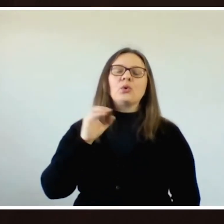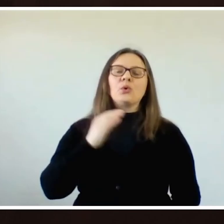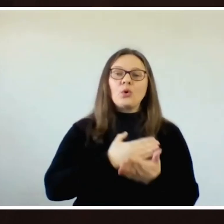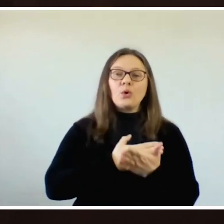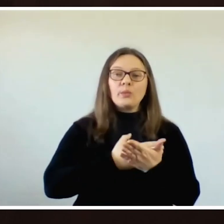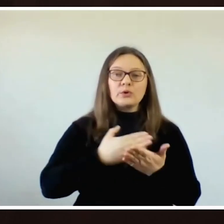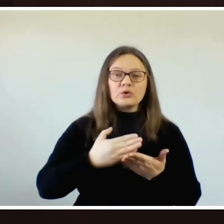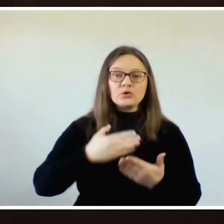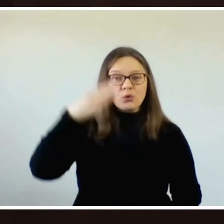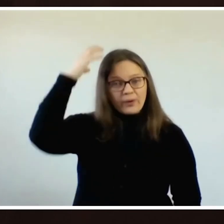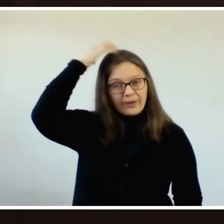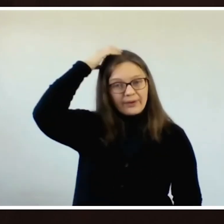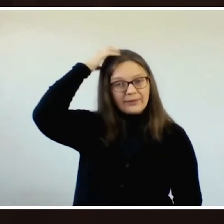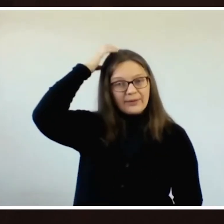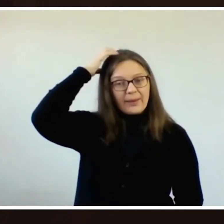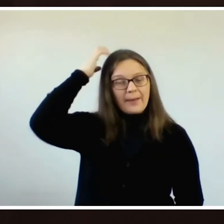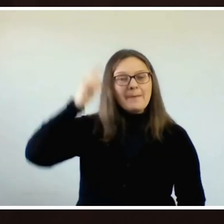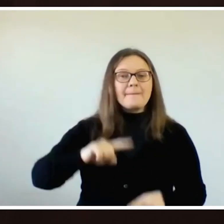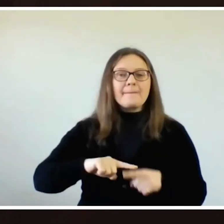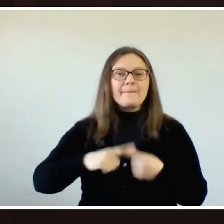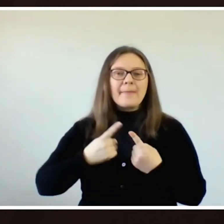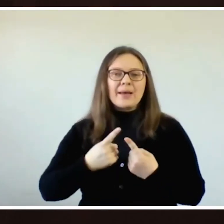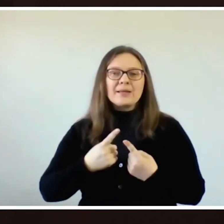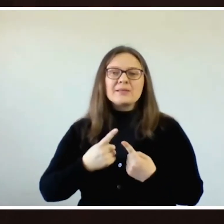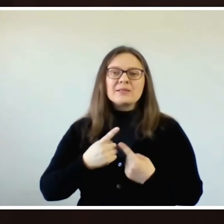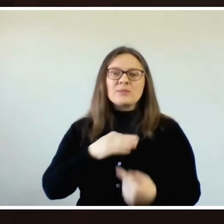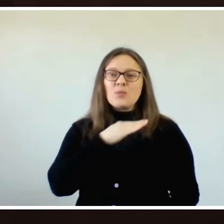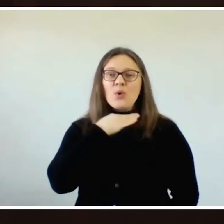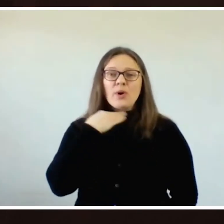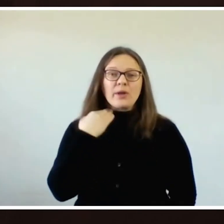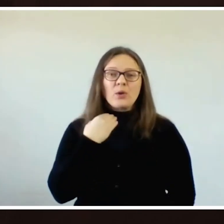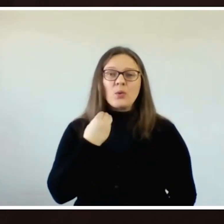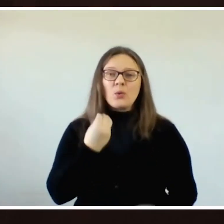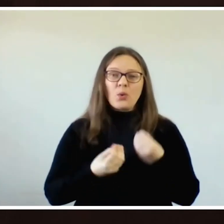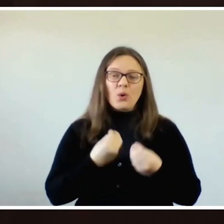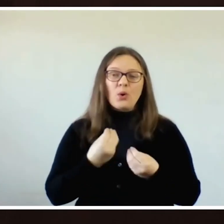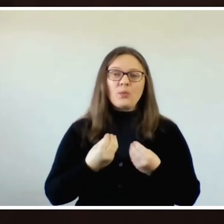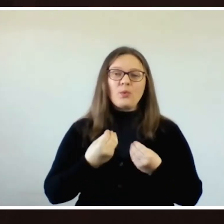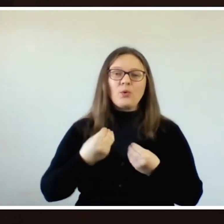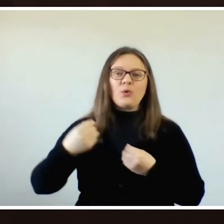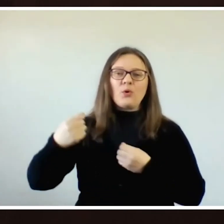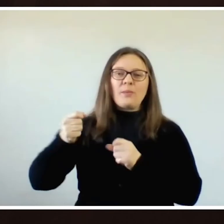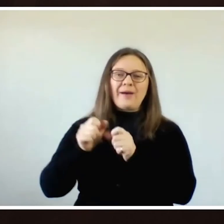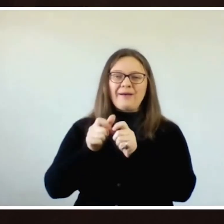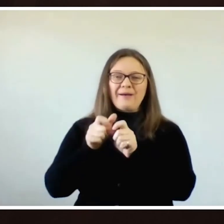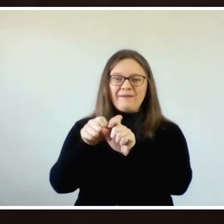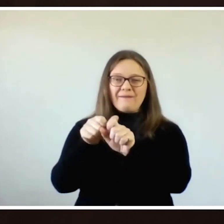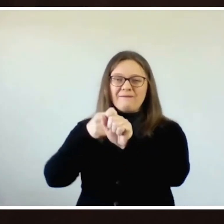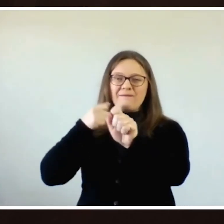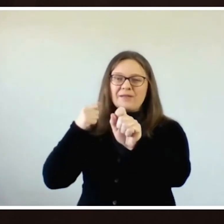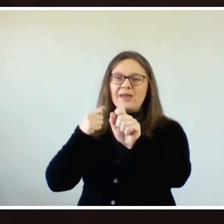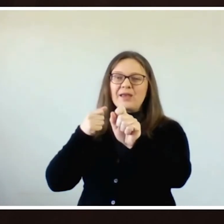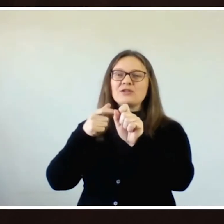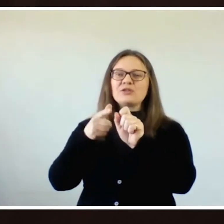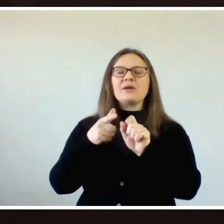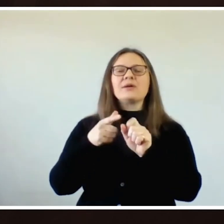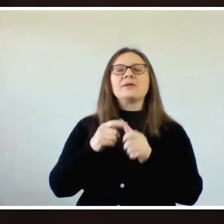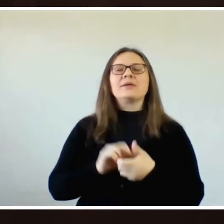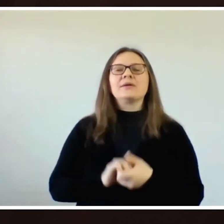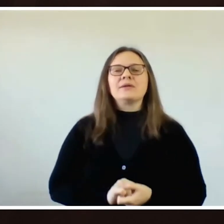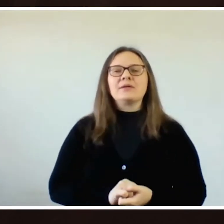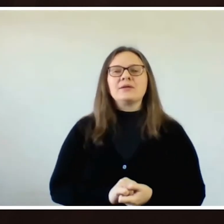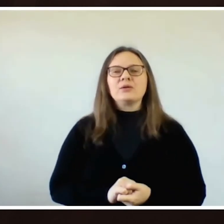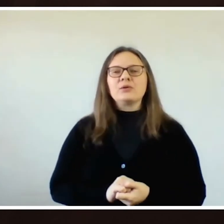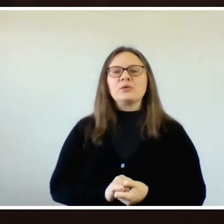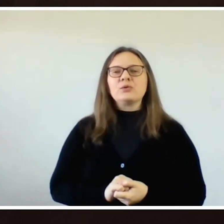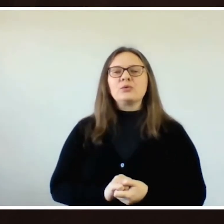maneira inesperada por uma flecha persa. Ordenou a volta dos bispos banidos por Constâncio, reinou apenas